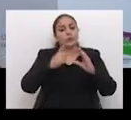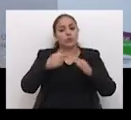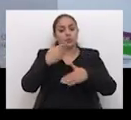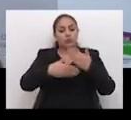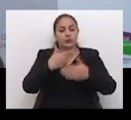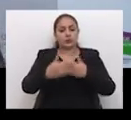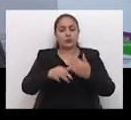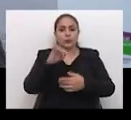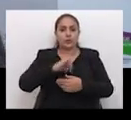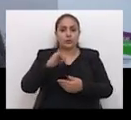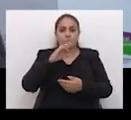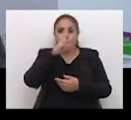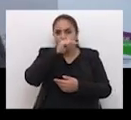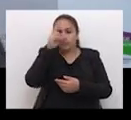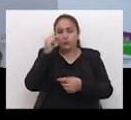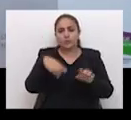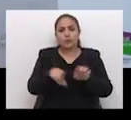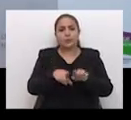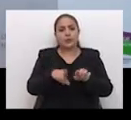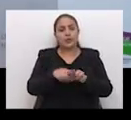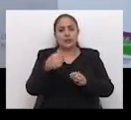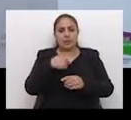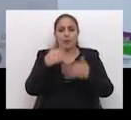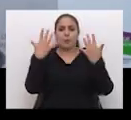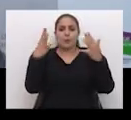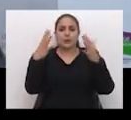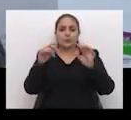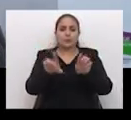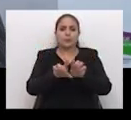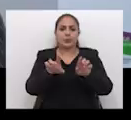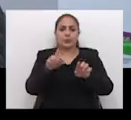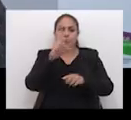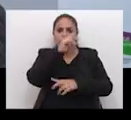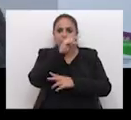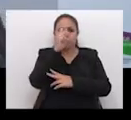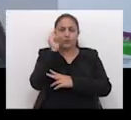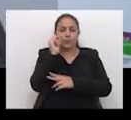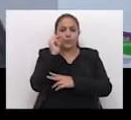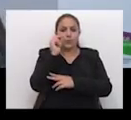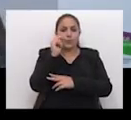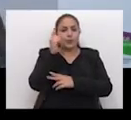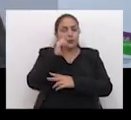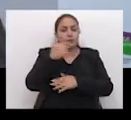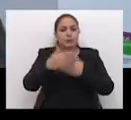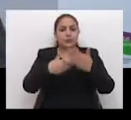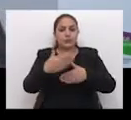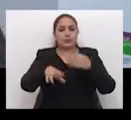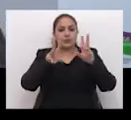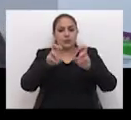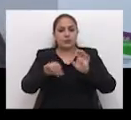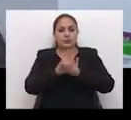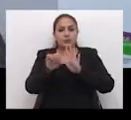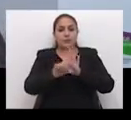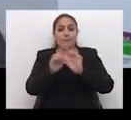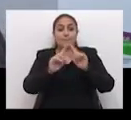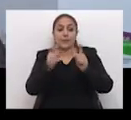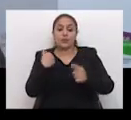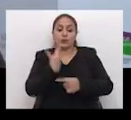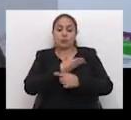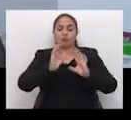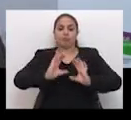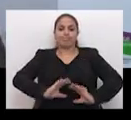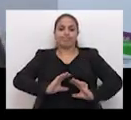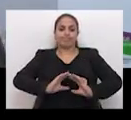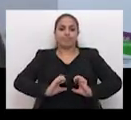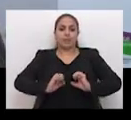passo importante, o município dá um passo importante e eu parabenizo o município por avançar nessa questão da licitação. Mas